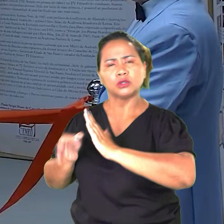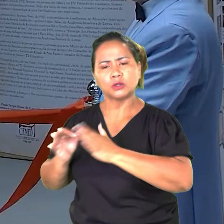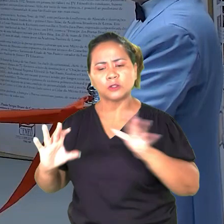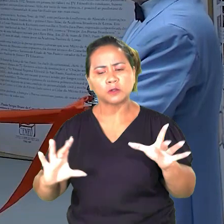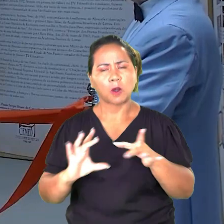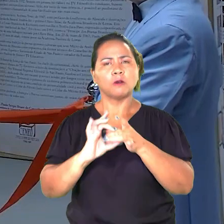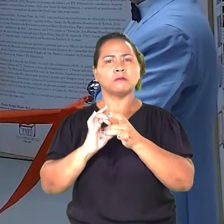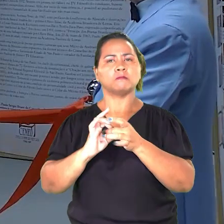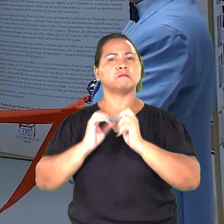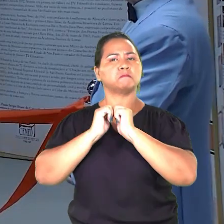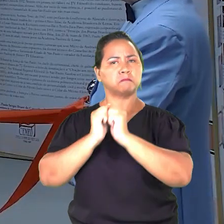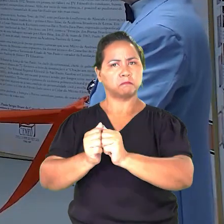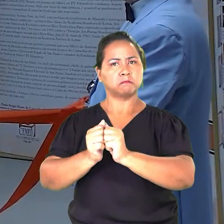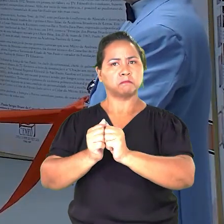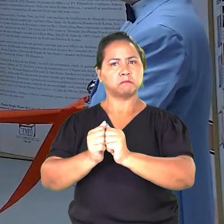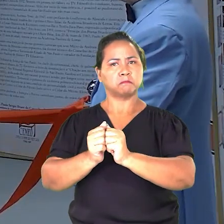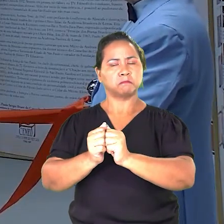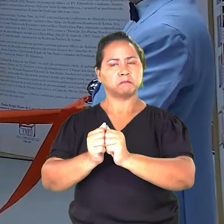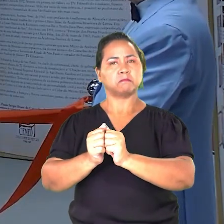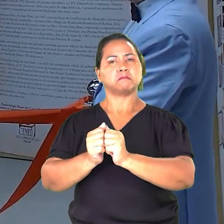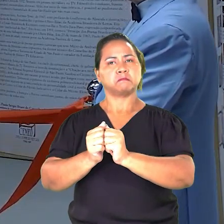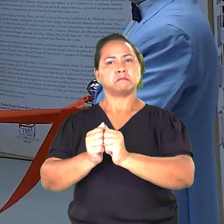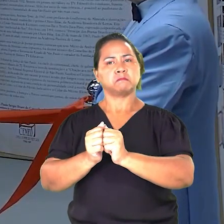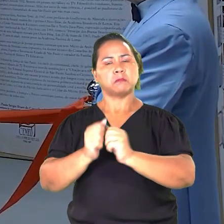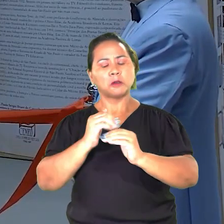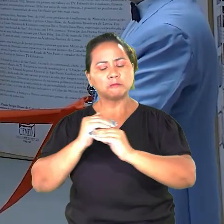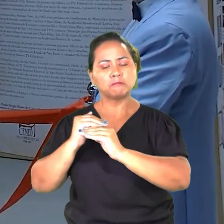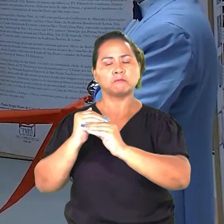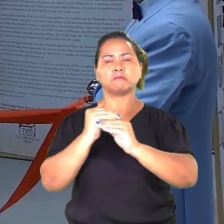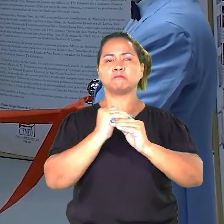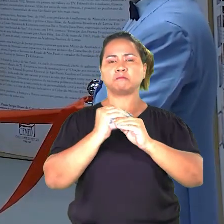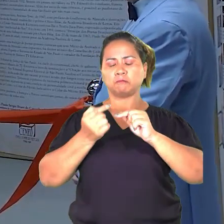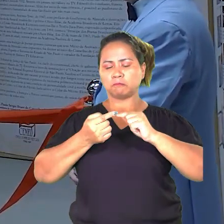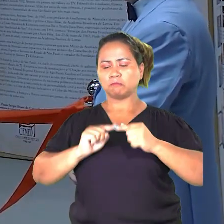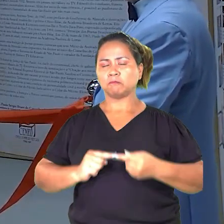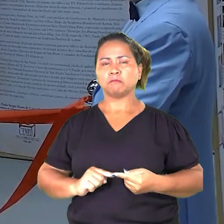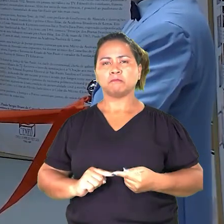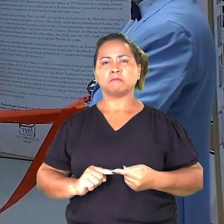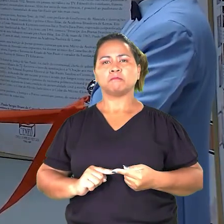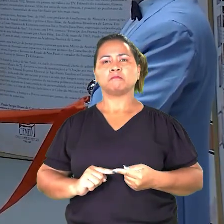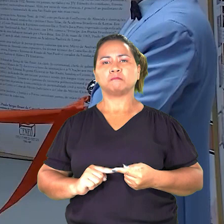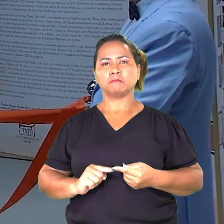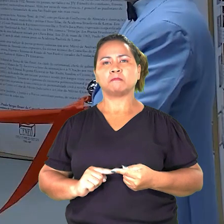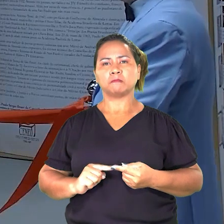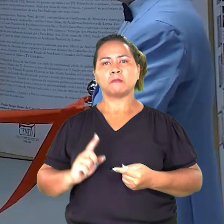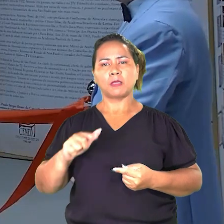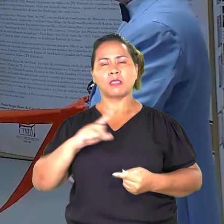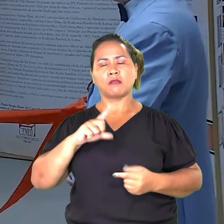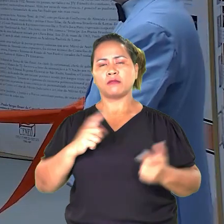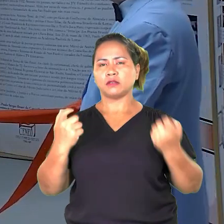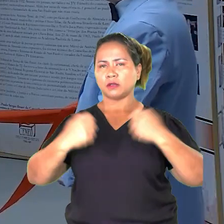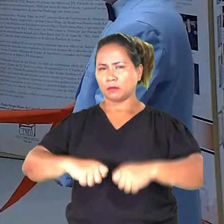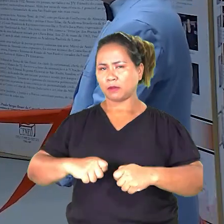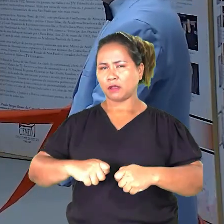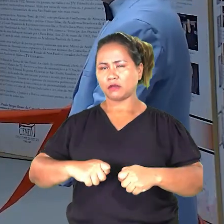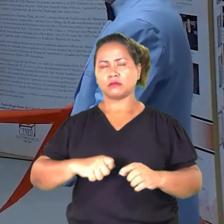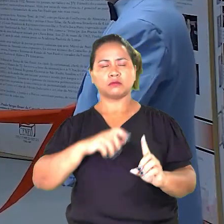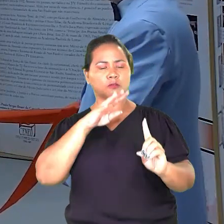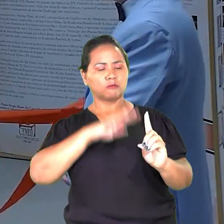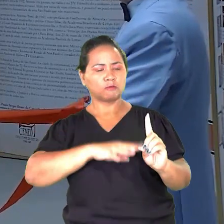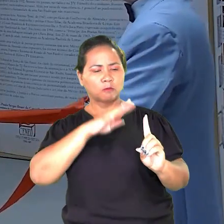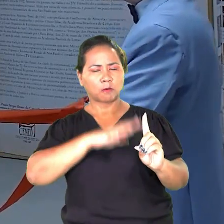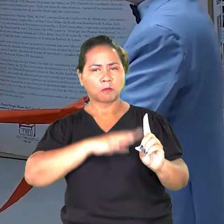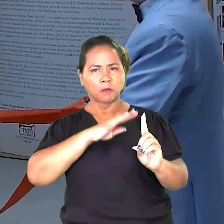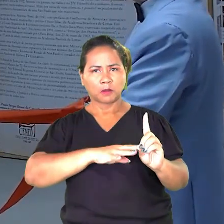As equipes do Tribunal de Justiça e do Tribunal Regional Eleitoral trabalharam juntas, no mesmo compasso, para